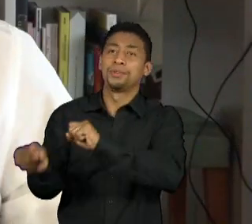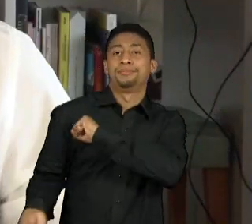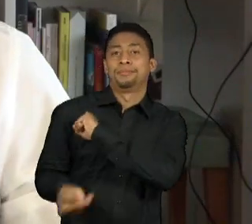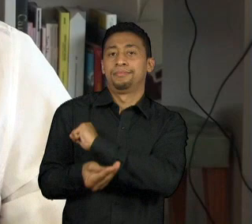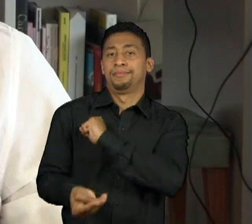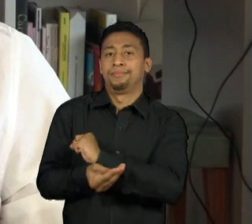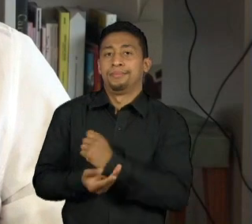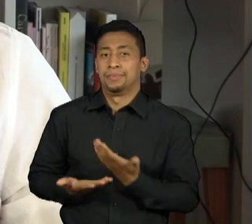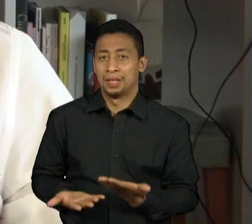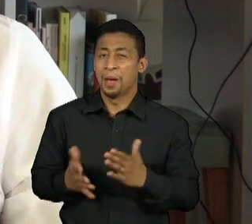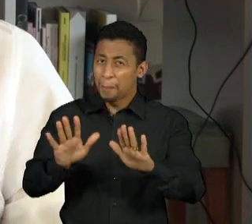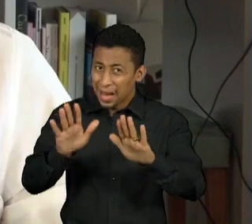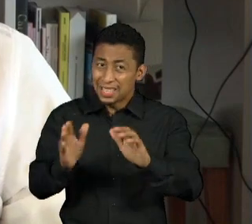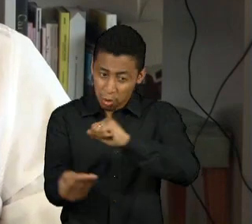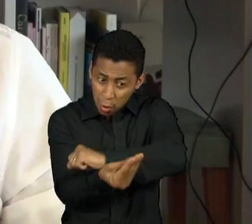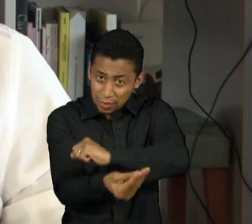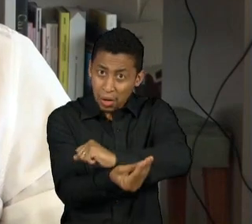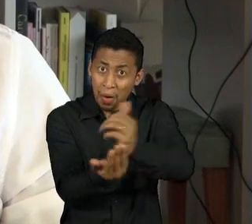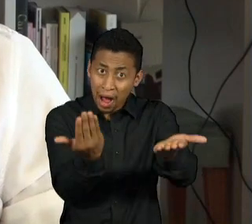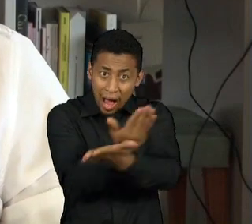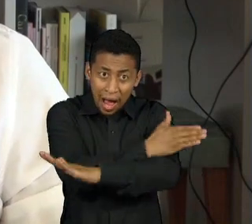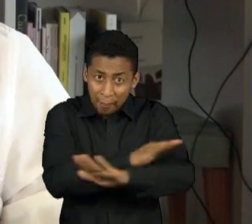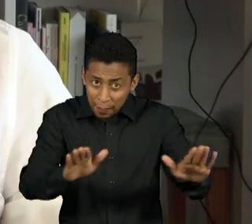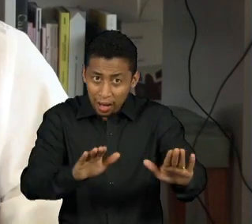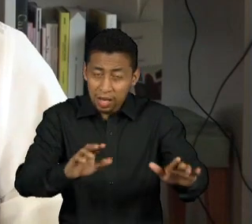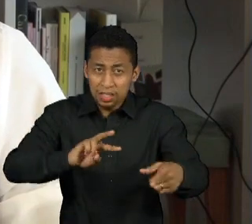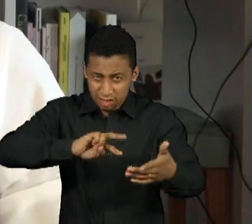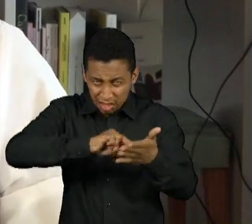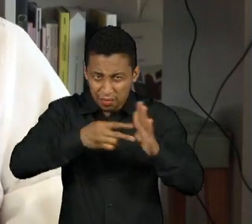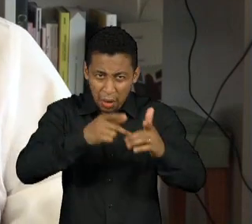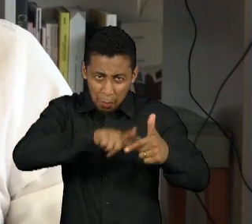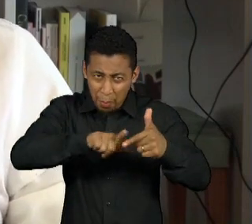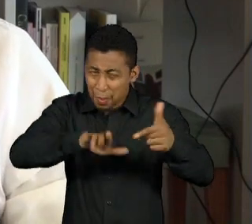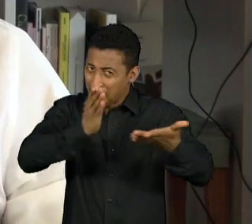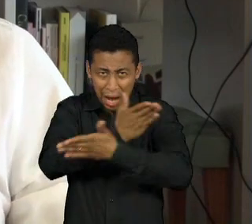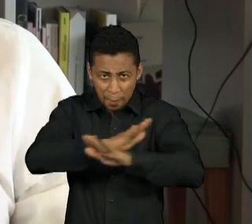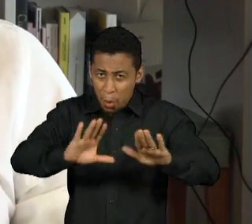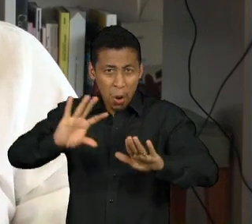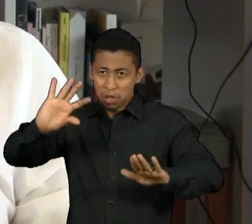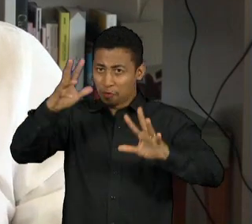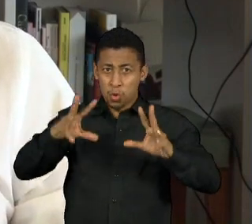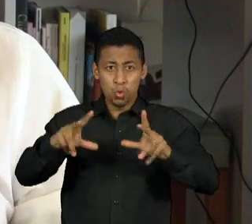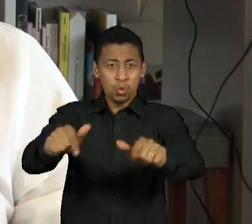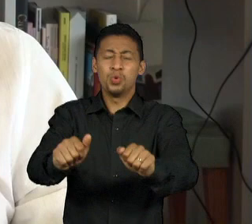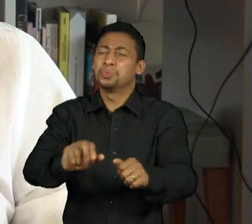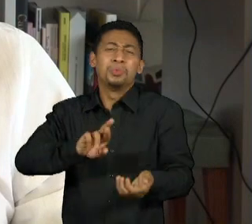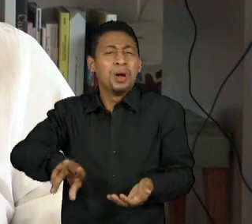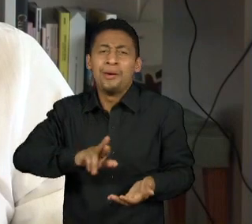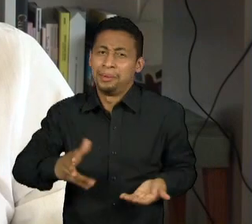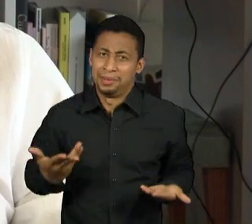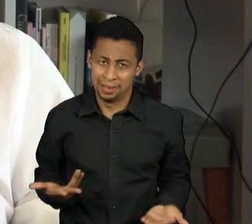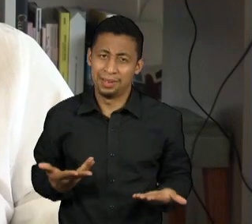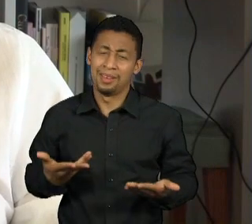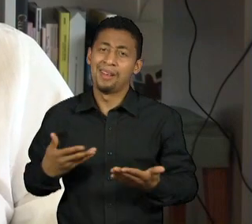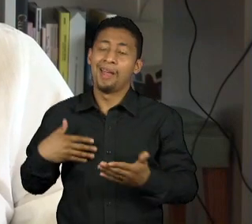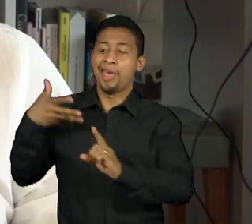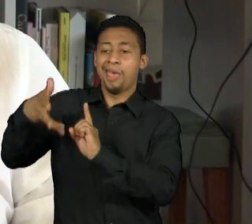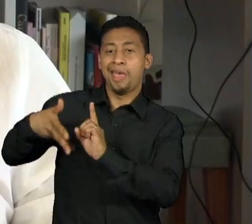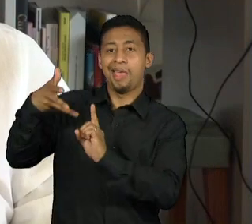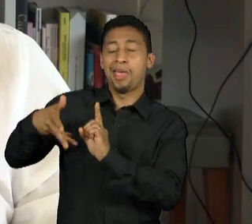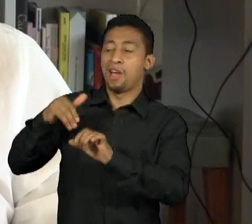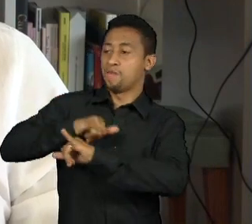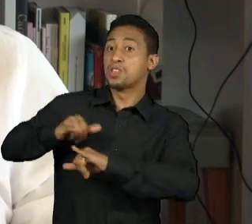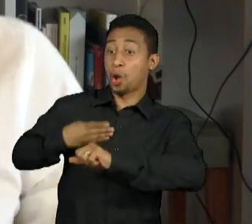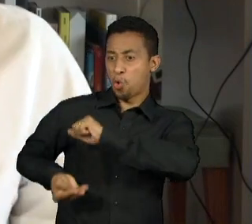corrupção, acabar com a corrupção não é a solução para os problemas do Brasil. Isso é uma narrativa, é uma história que serve para a elite